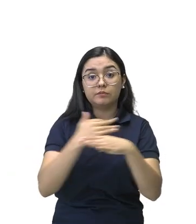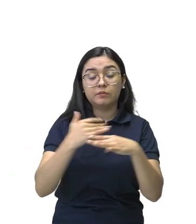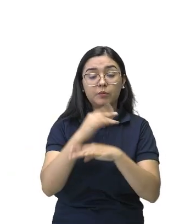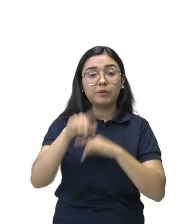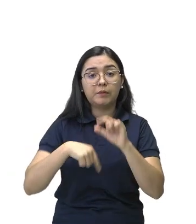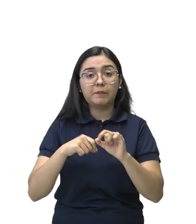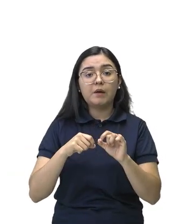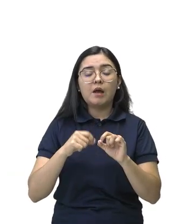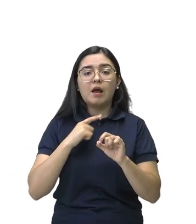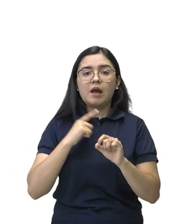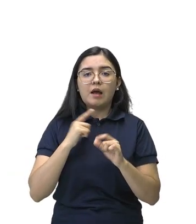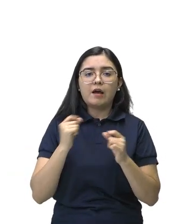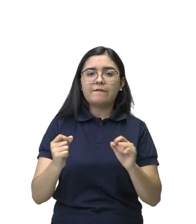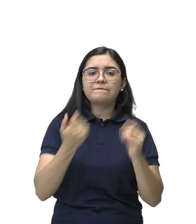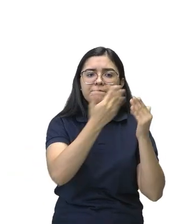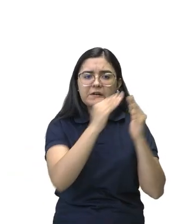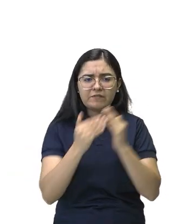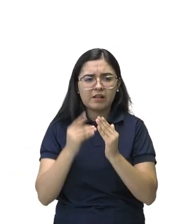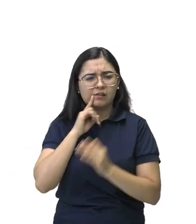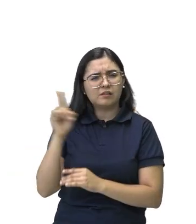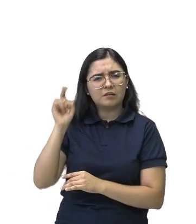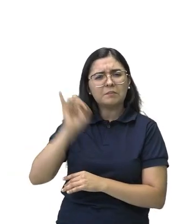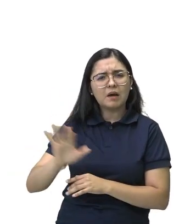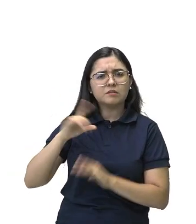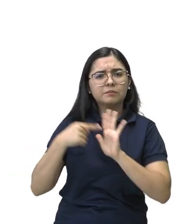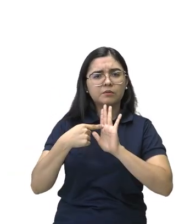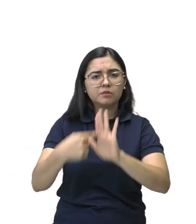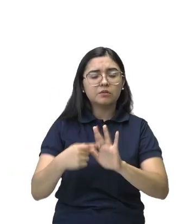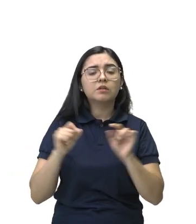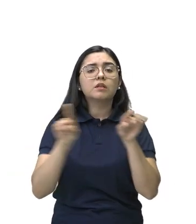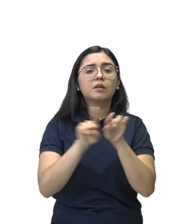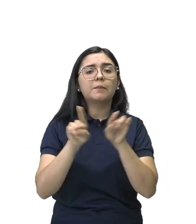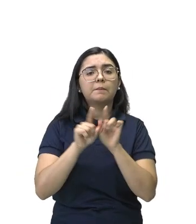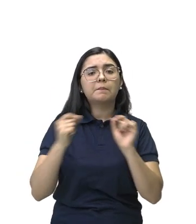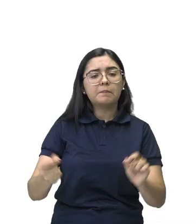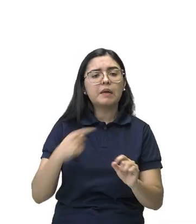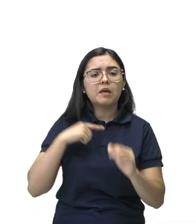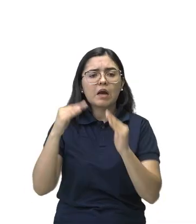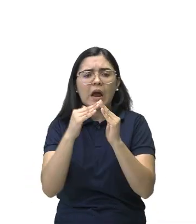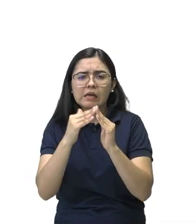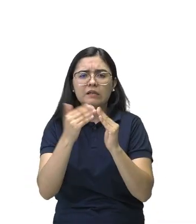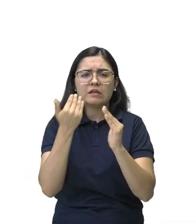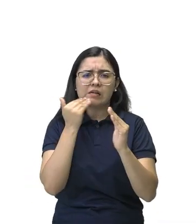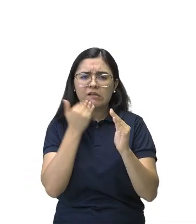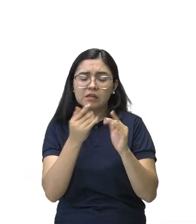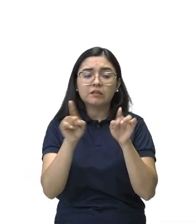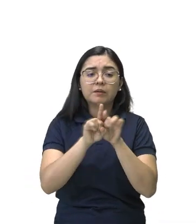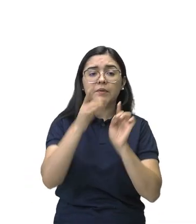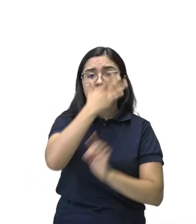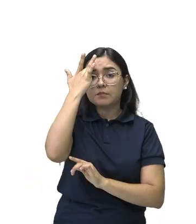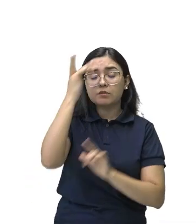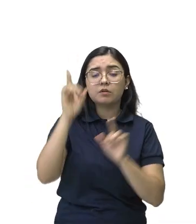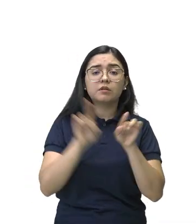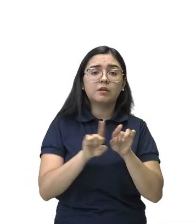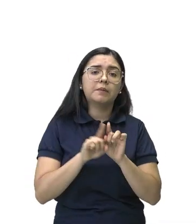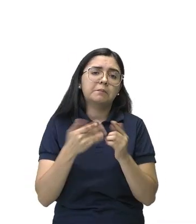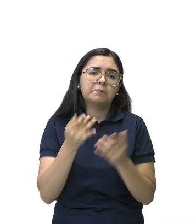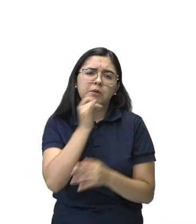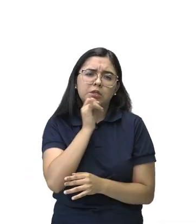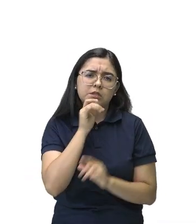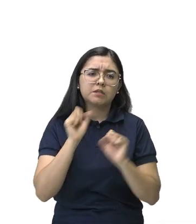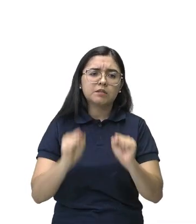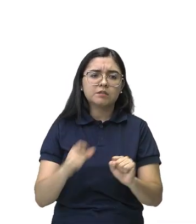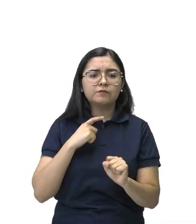urbano, favelas, situações de moradias inadequadas, as pessoas foram, tipo assim,